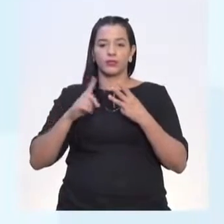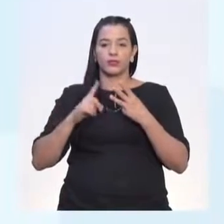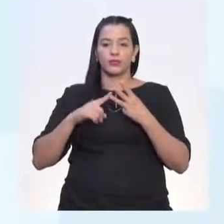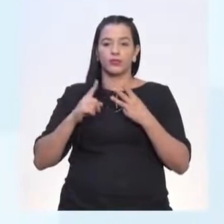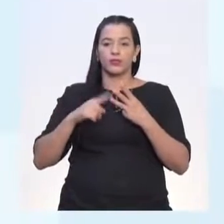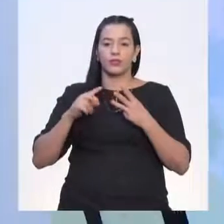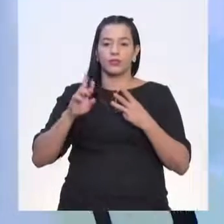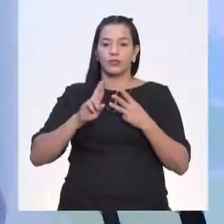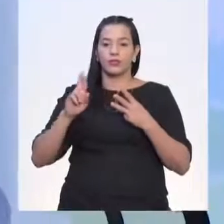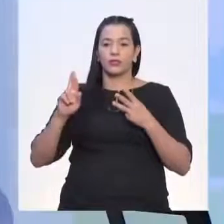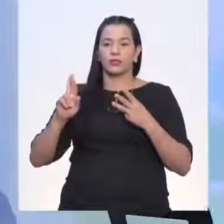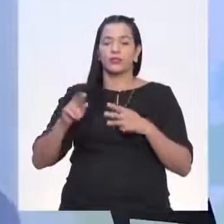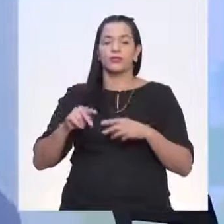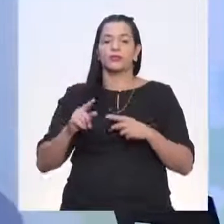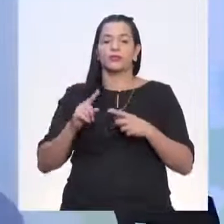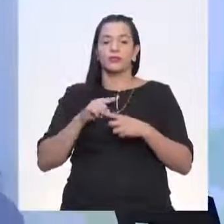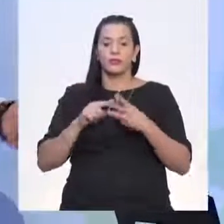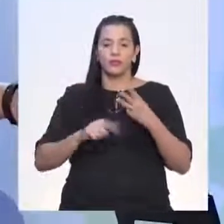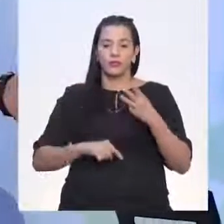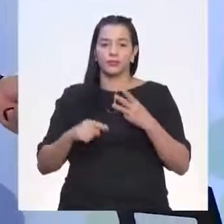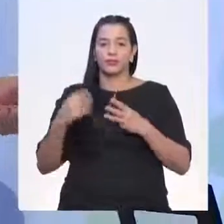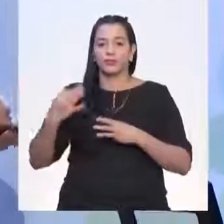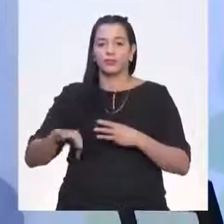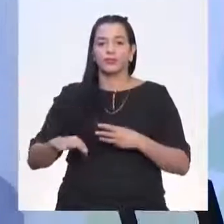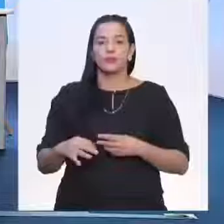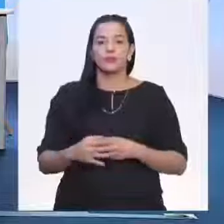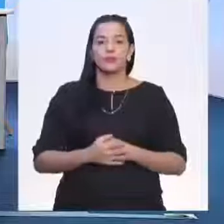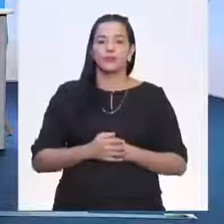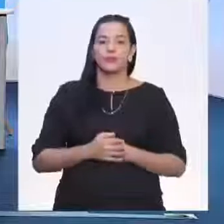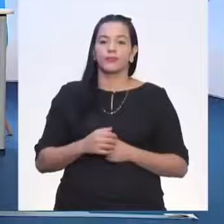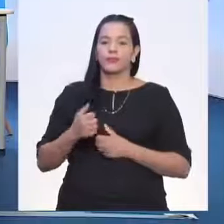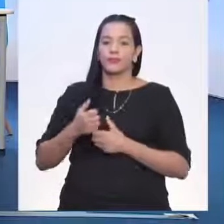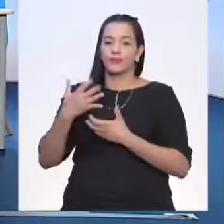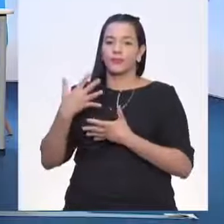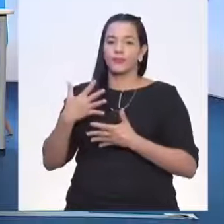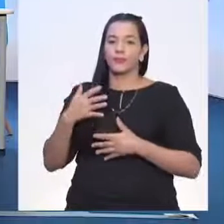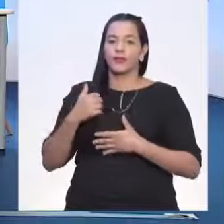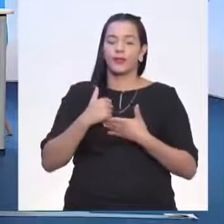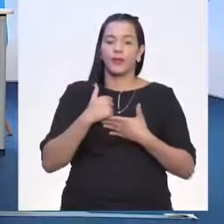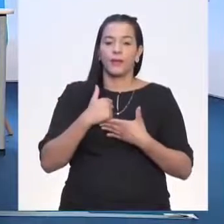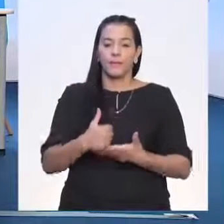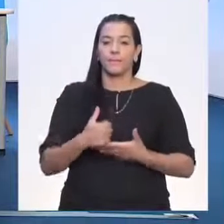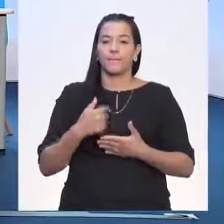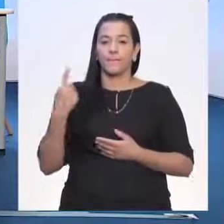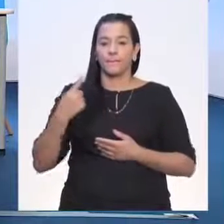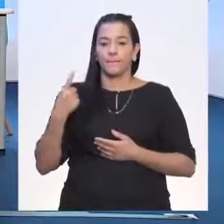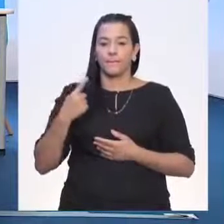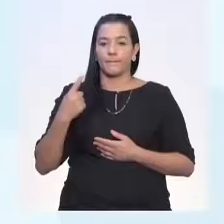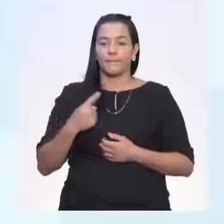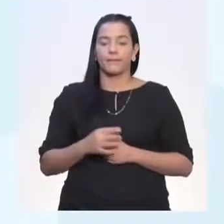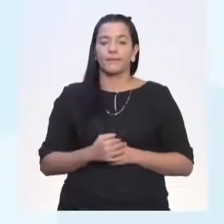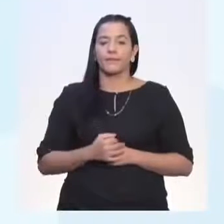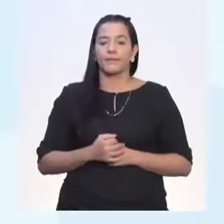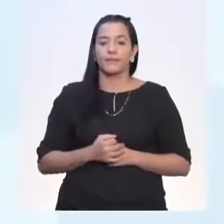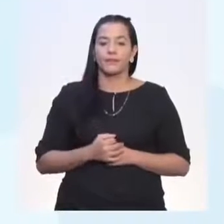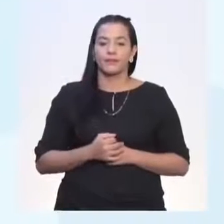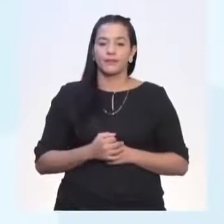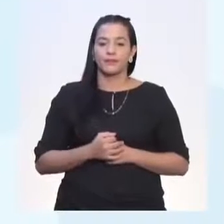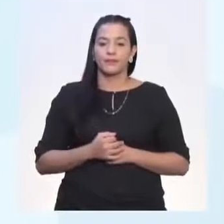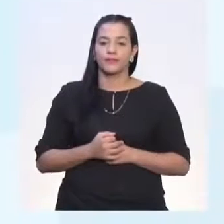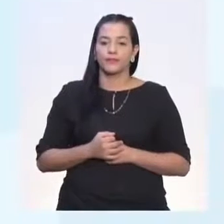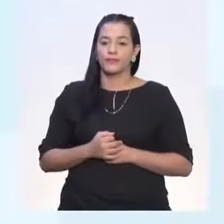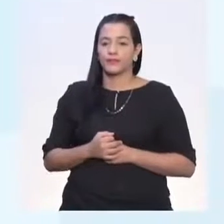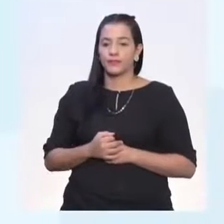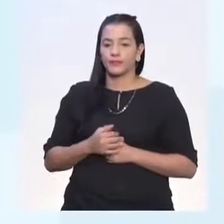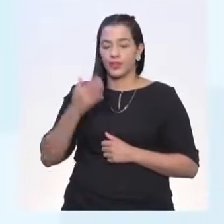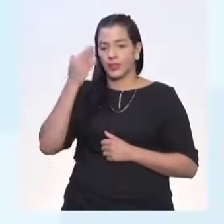Acertou. Muito bem. Muito bem. Vamos de novo, ver se tem mais alguém que colocou. Apoio 1, aí tem um pessoal aqui agradecendo, elogiando